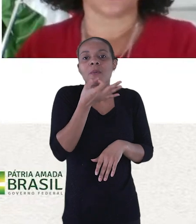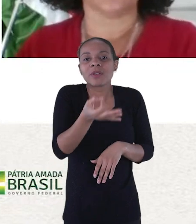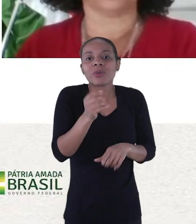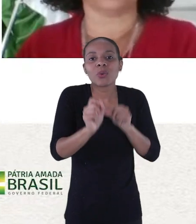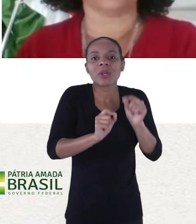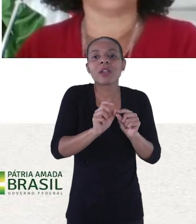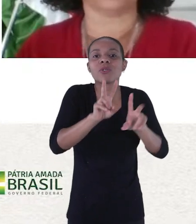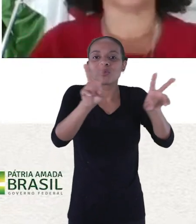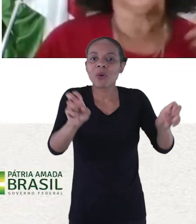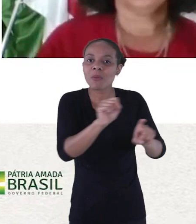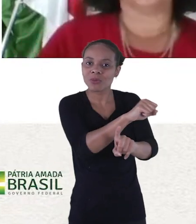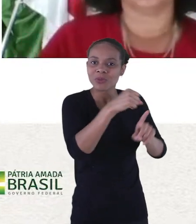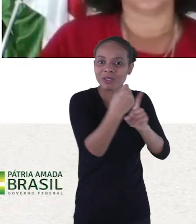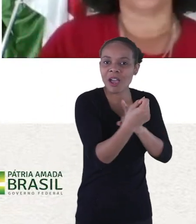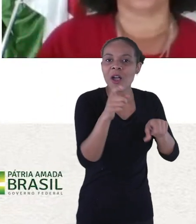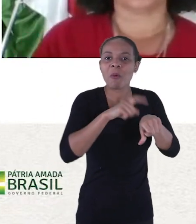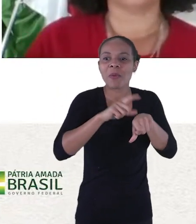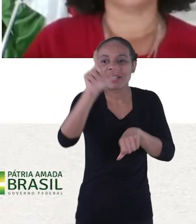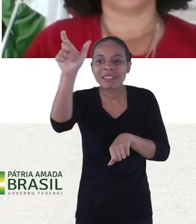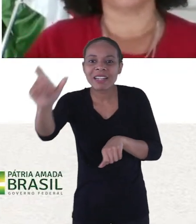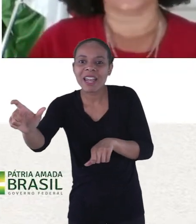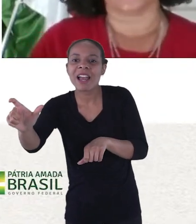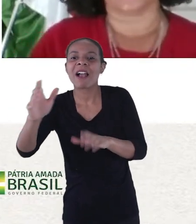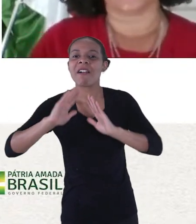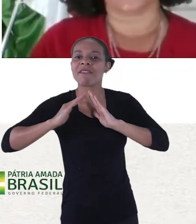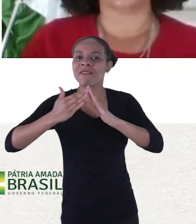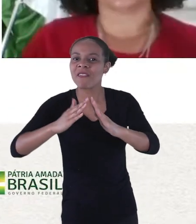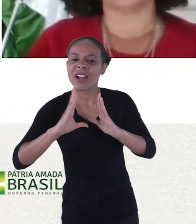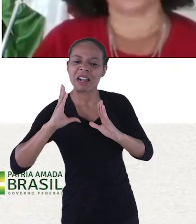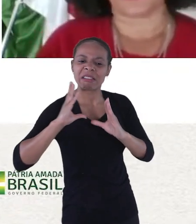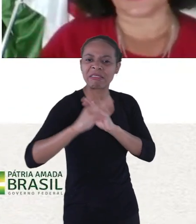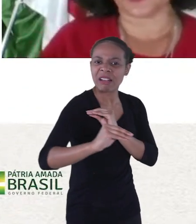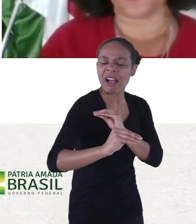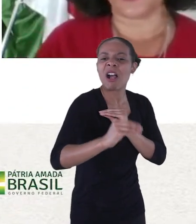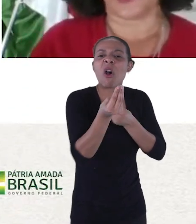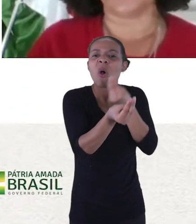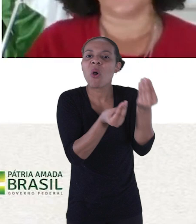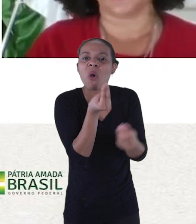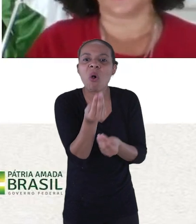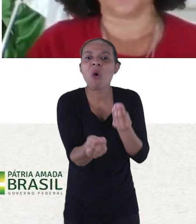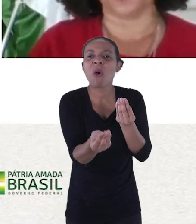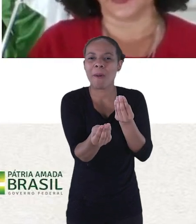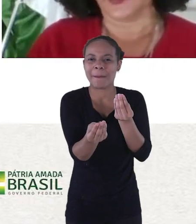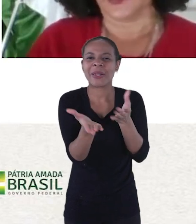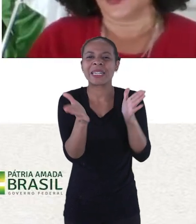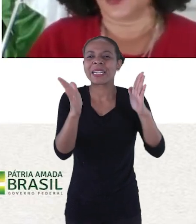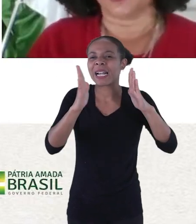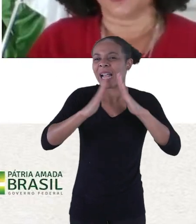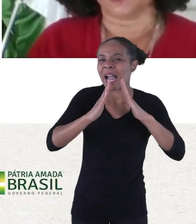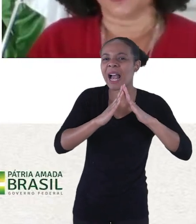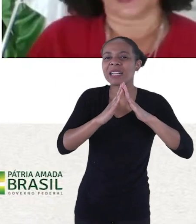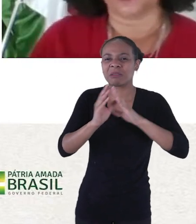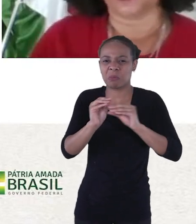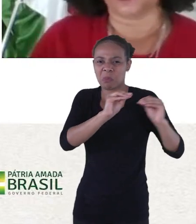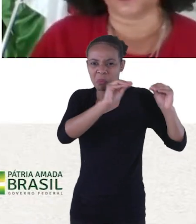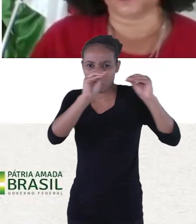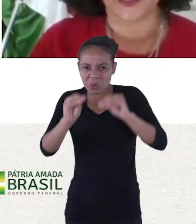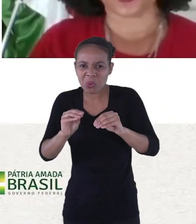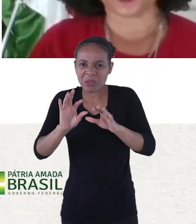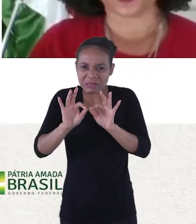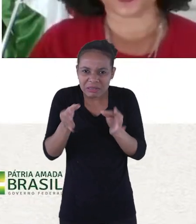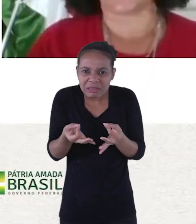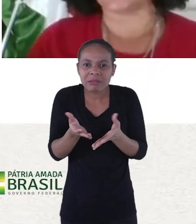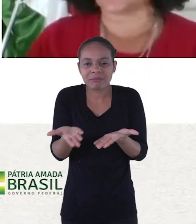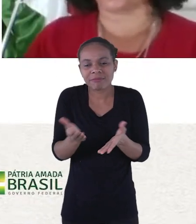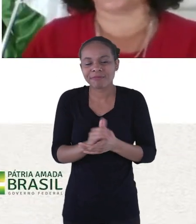a Carolina sai da favela e daí a pouco ela vira uma mulher arrojada, ela vai para a casa de alvenaria e ela muda. O